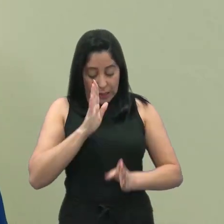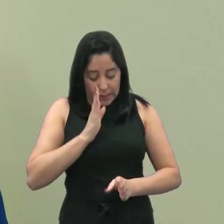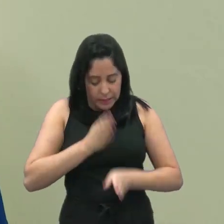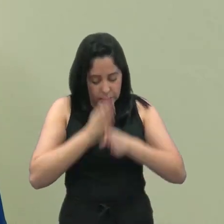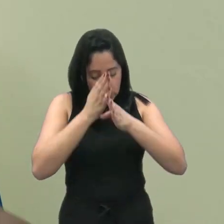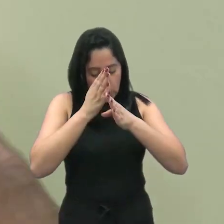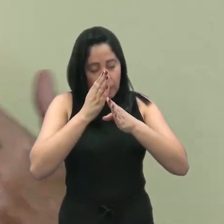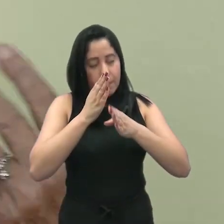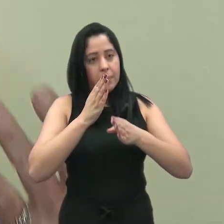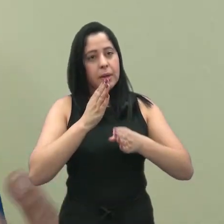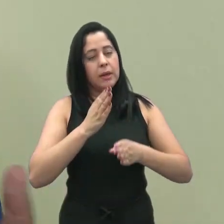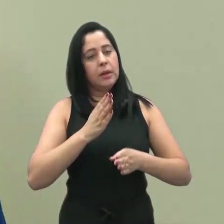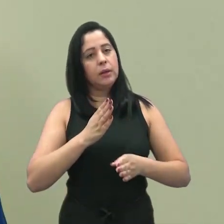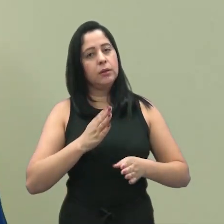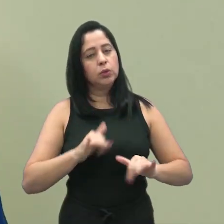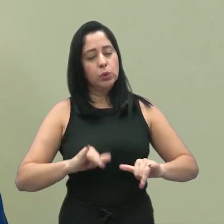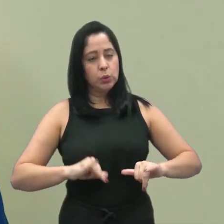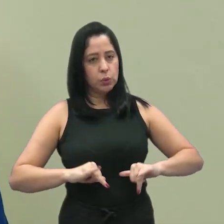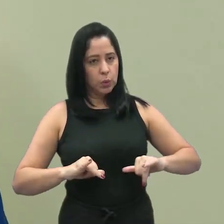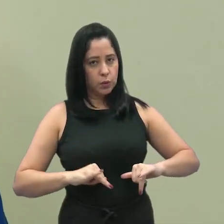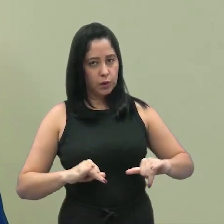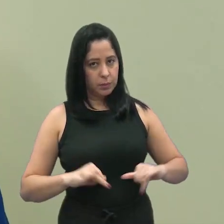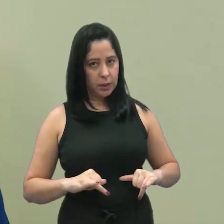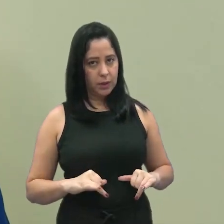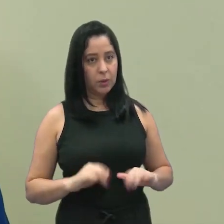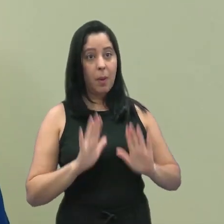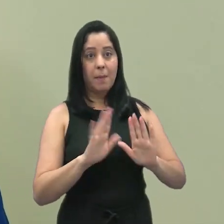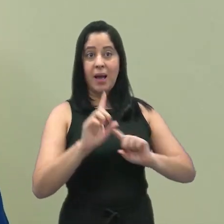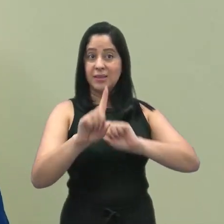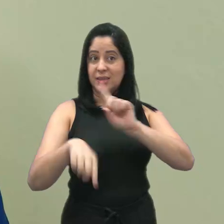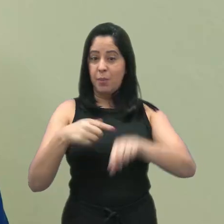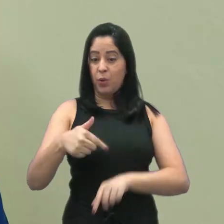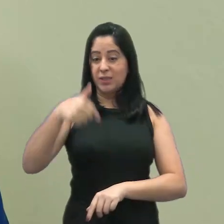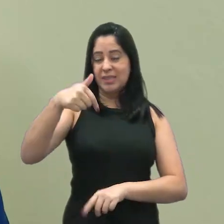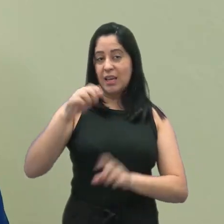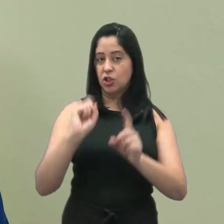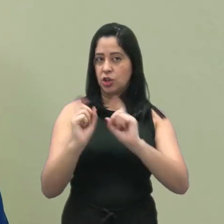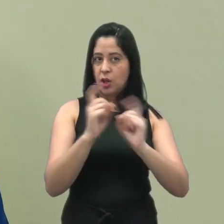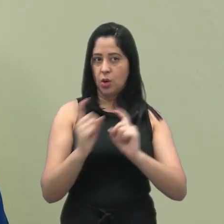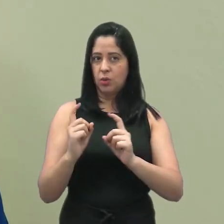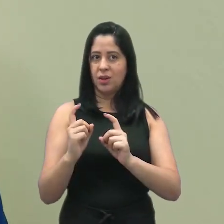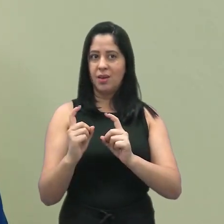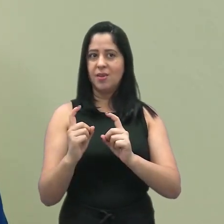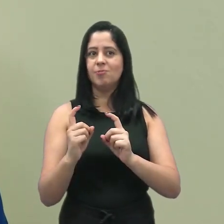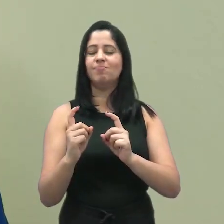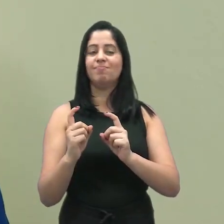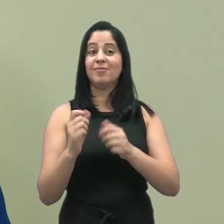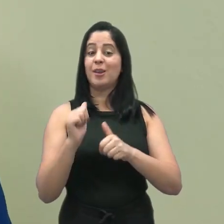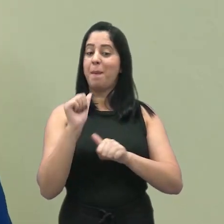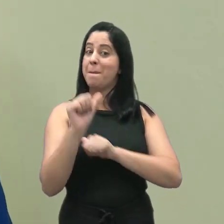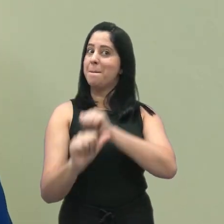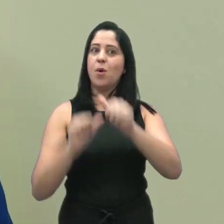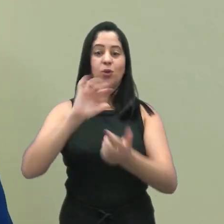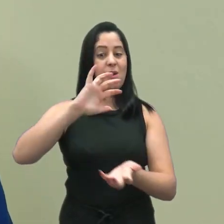sentindo, do que provém e tudo. O 7º encontro eu falo que é um divisor de águas,